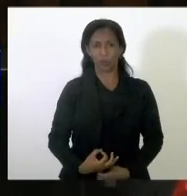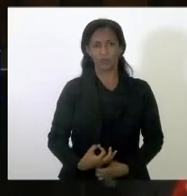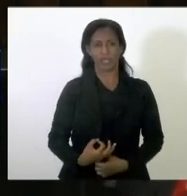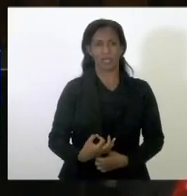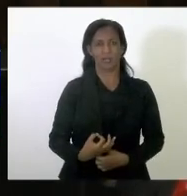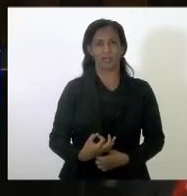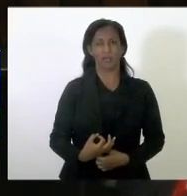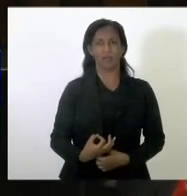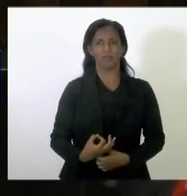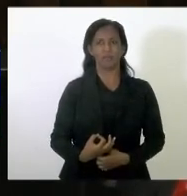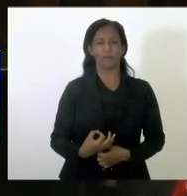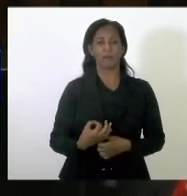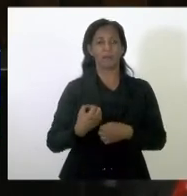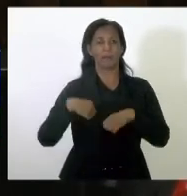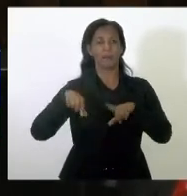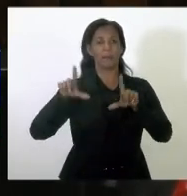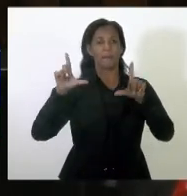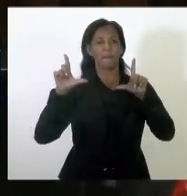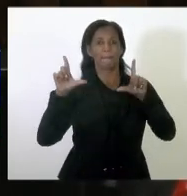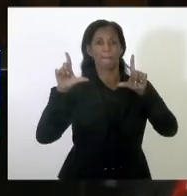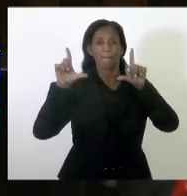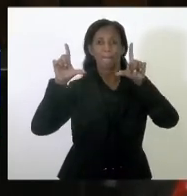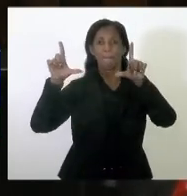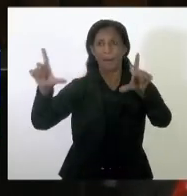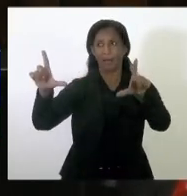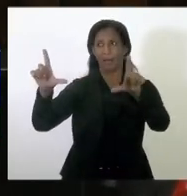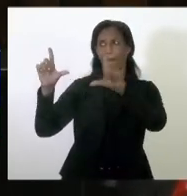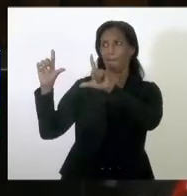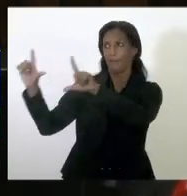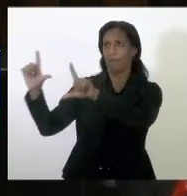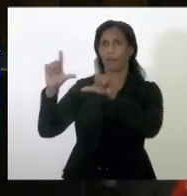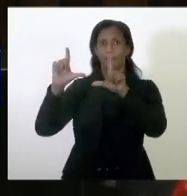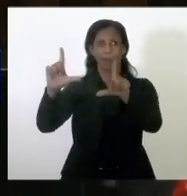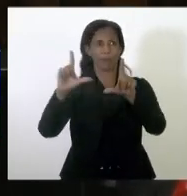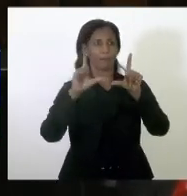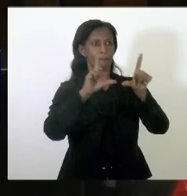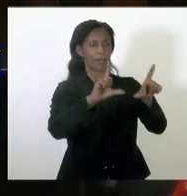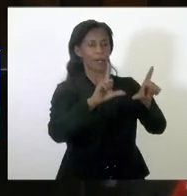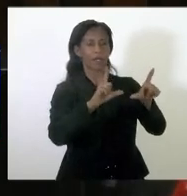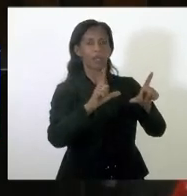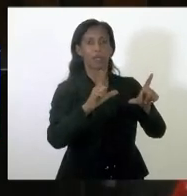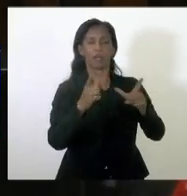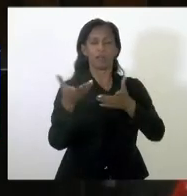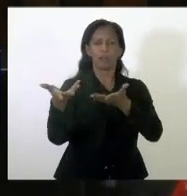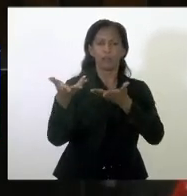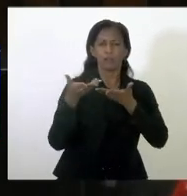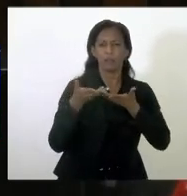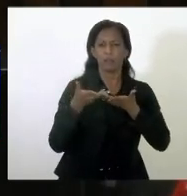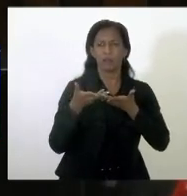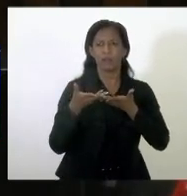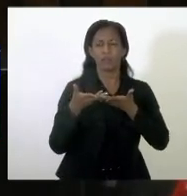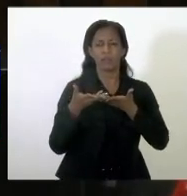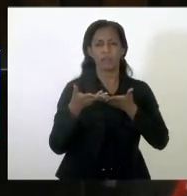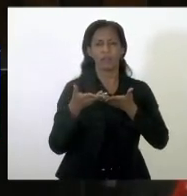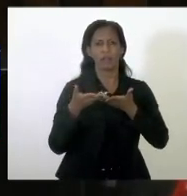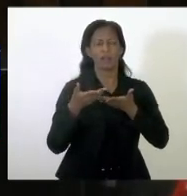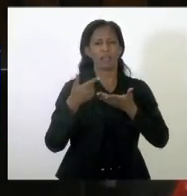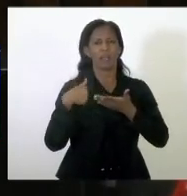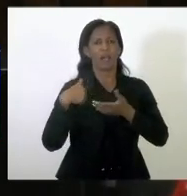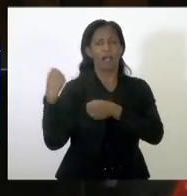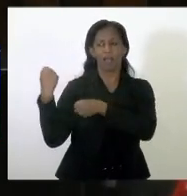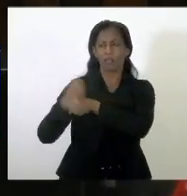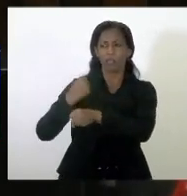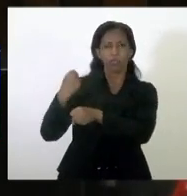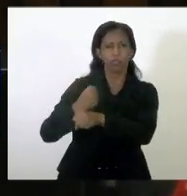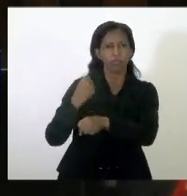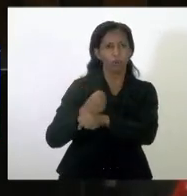Conservação para fixar placas de autopromoção, chamando para si a paternidade das obras que